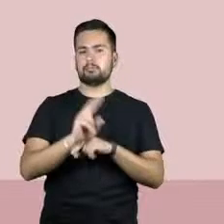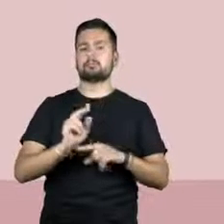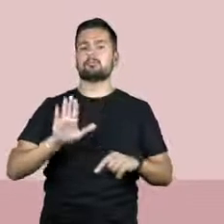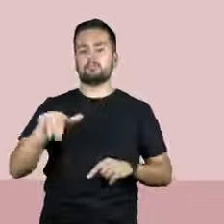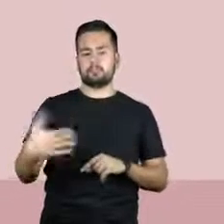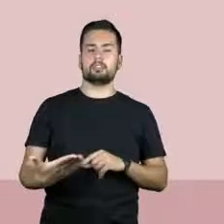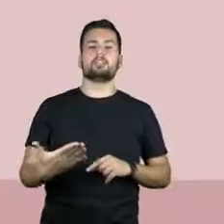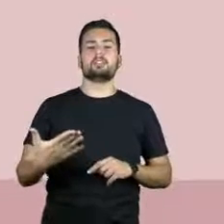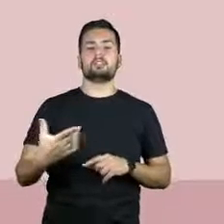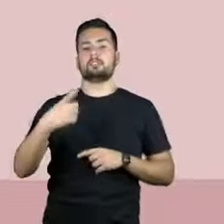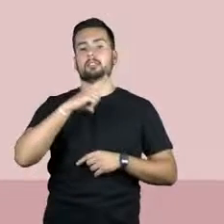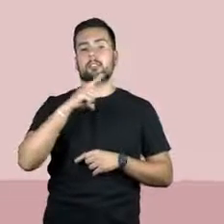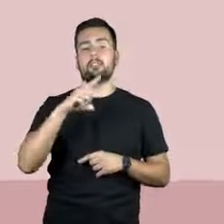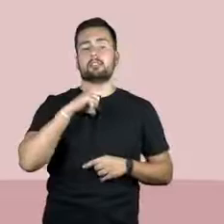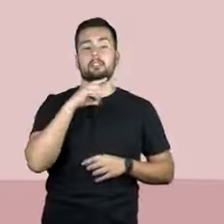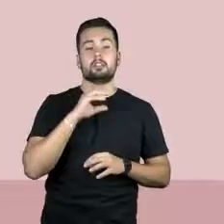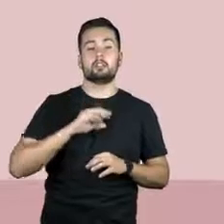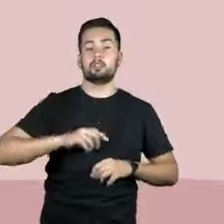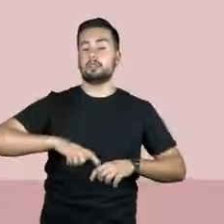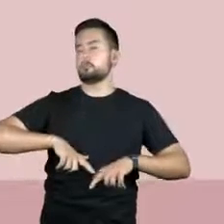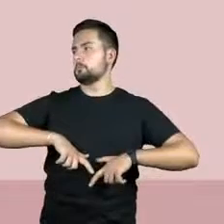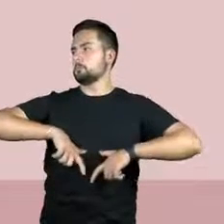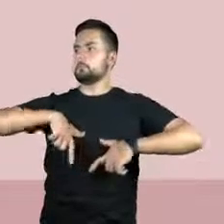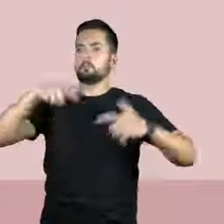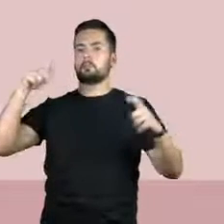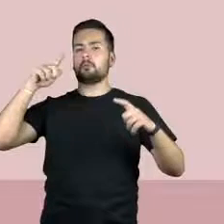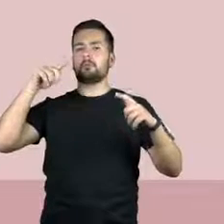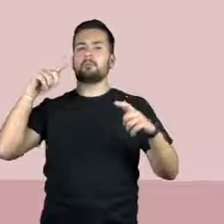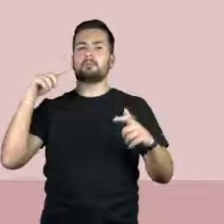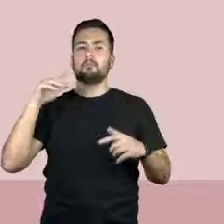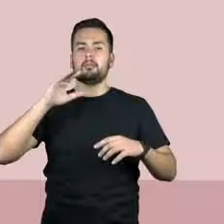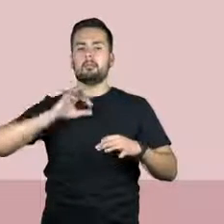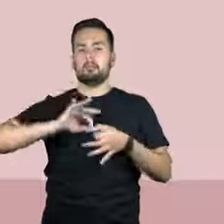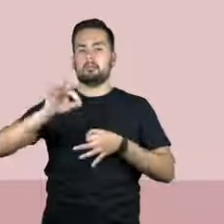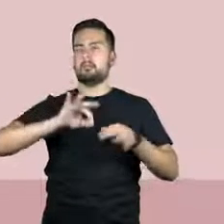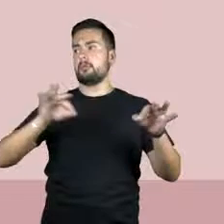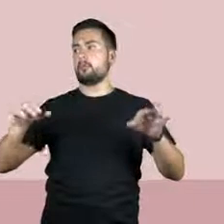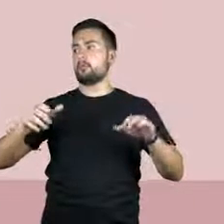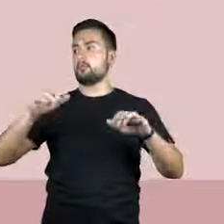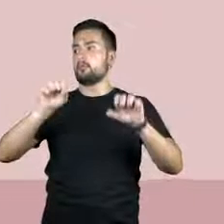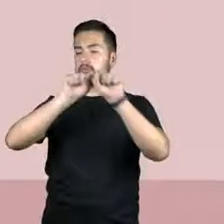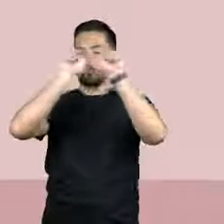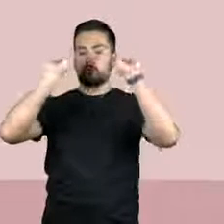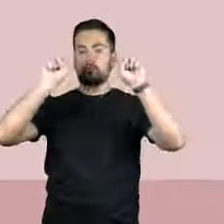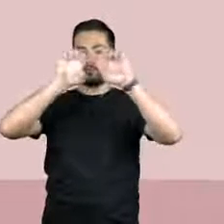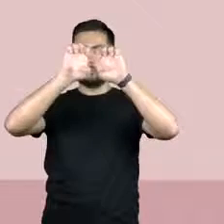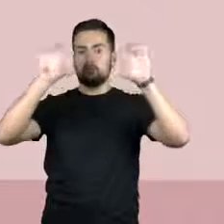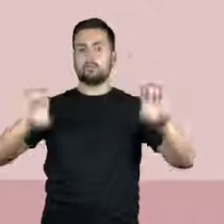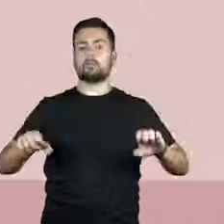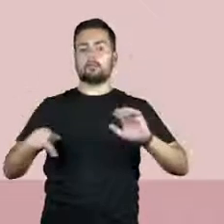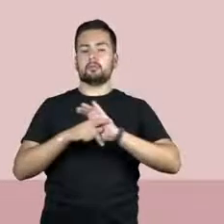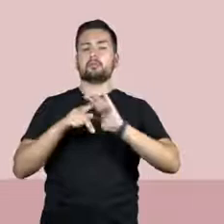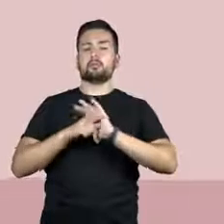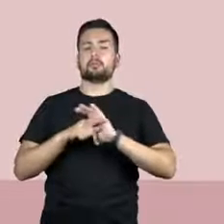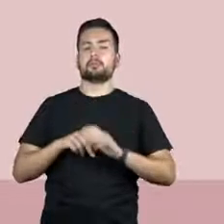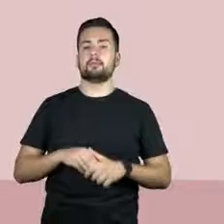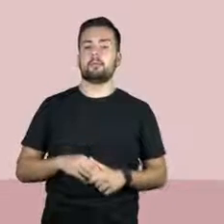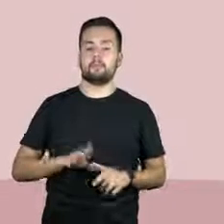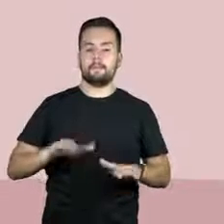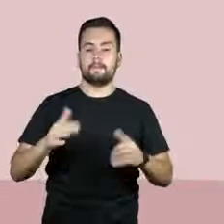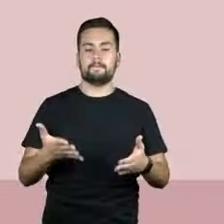geralmente tendem ao superdimensionamento de estruturas de contenção, por exemplo. Né? A gente está falando de um método mais conservador e tende a